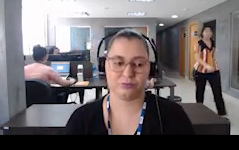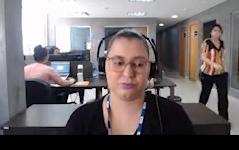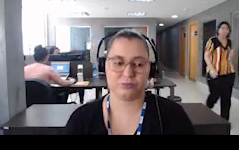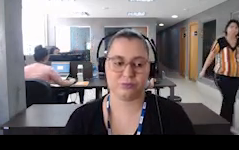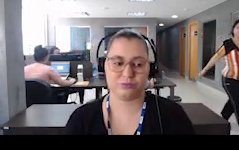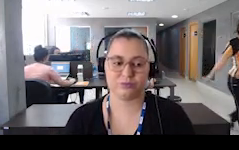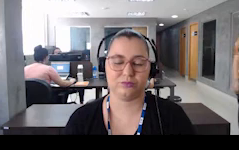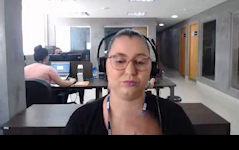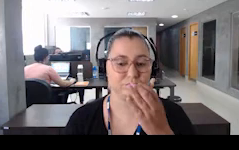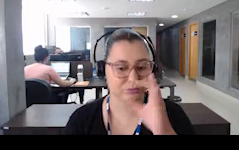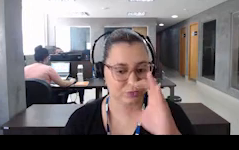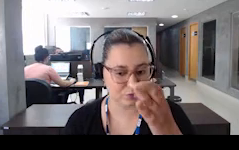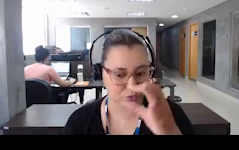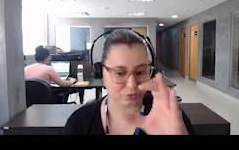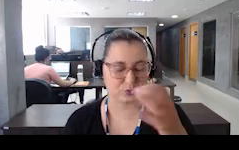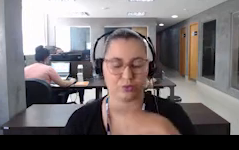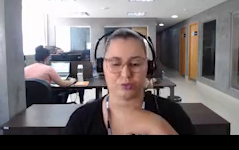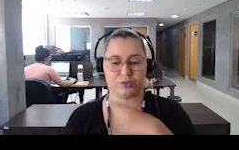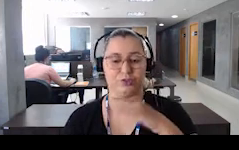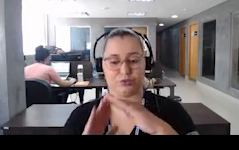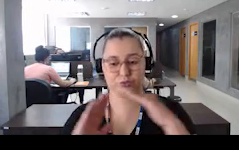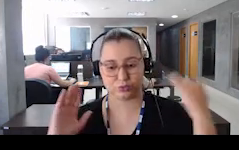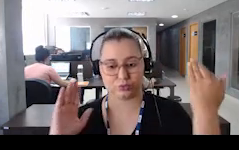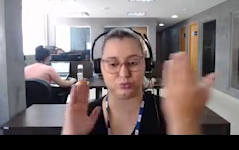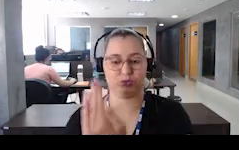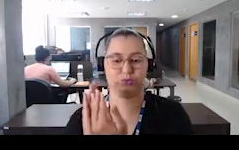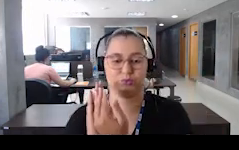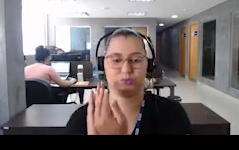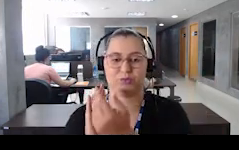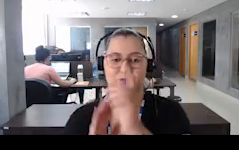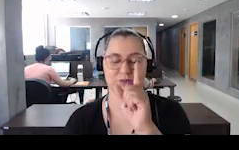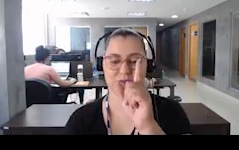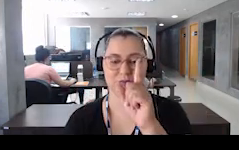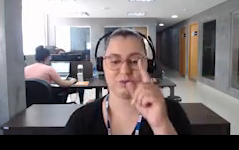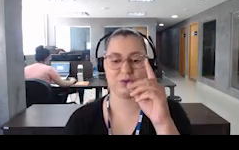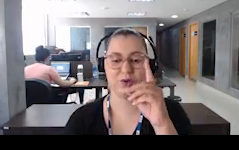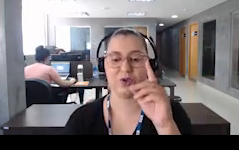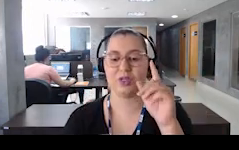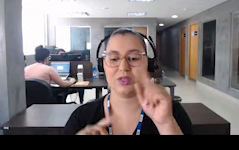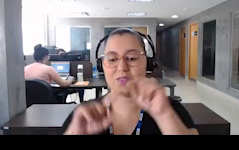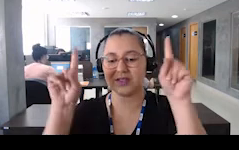de, na verdade, a corrente, né? Pois a corrente total